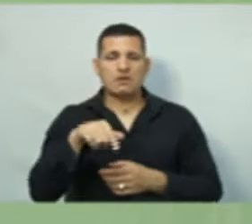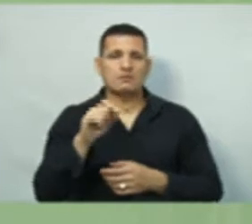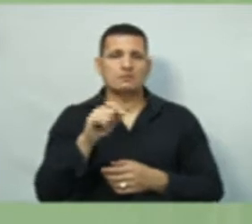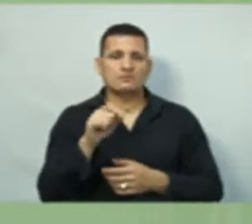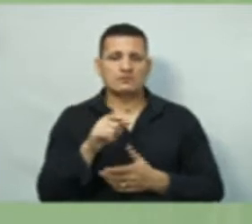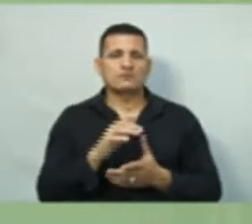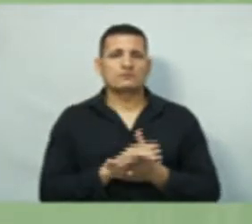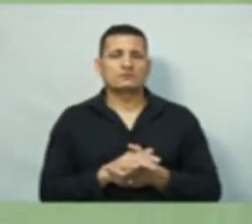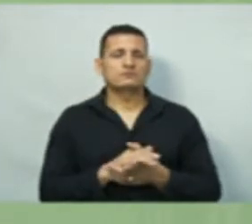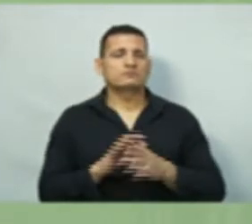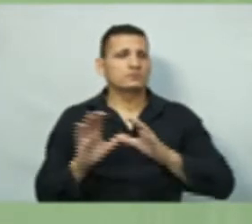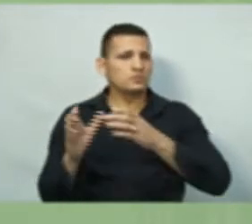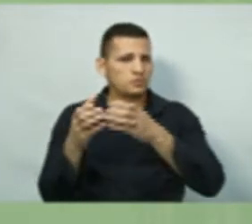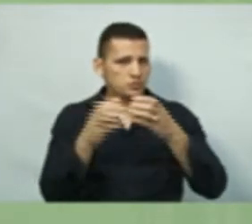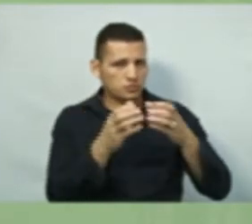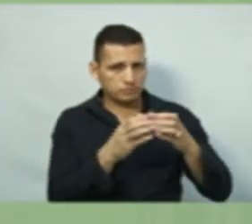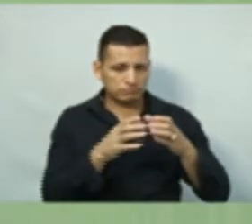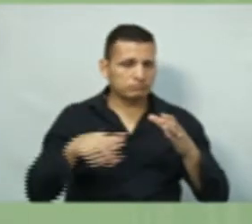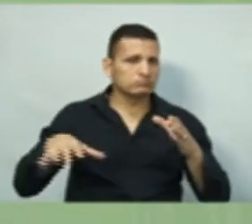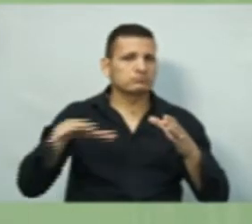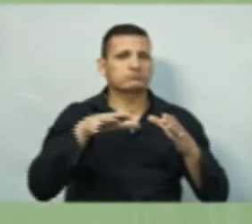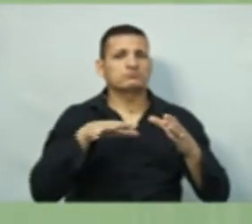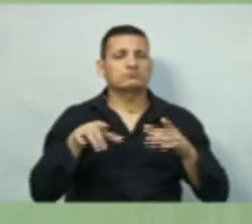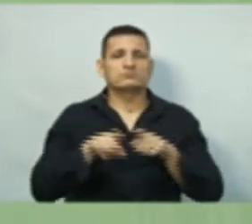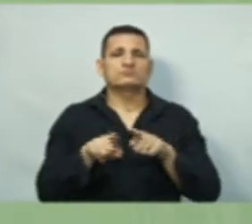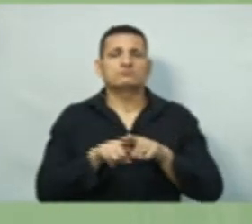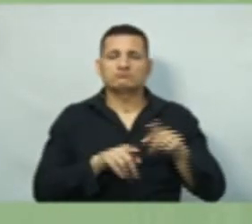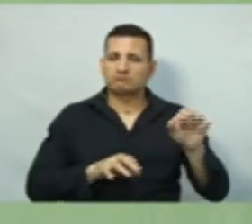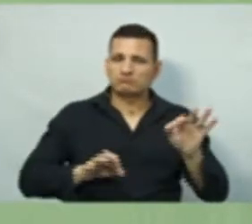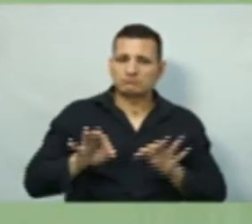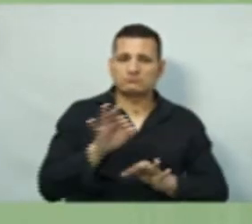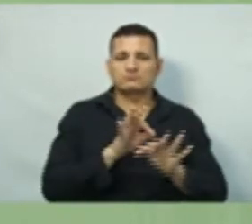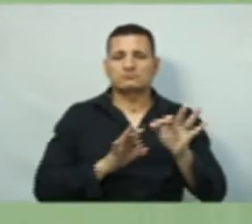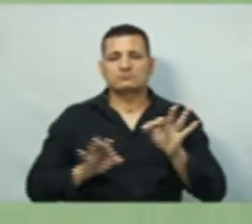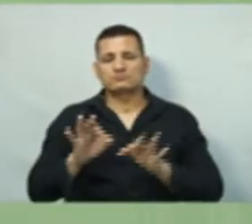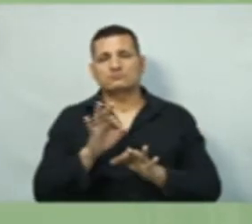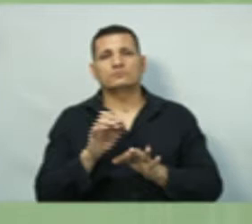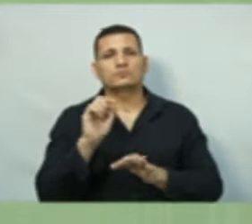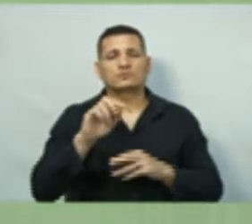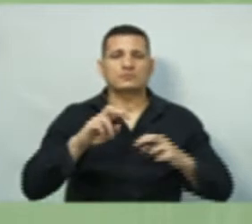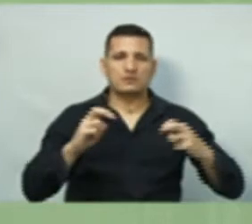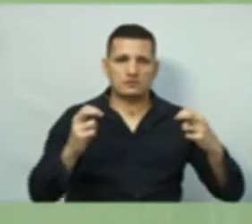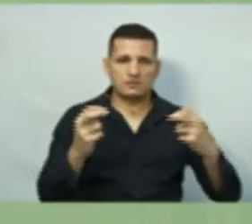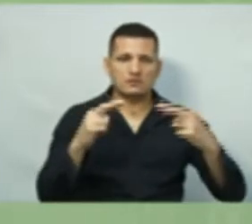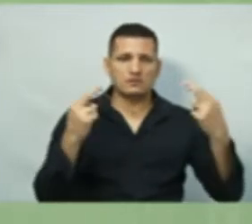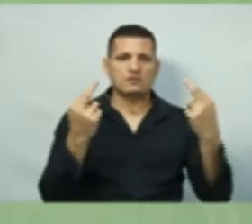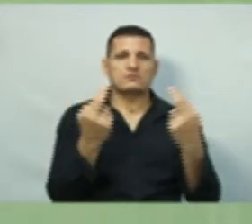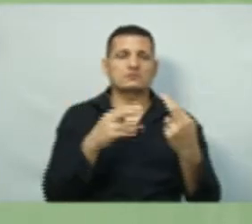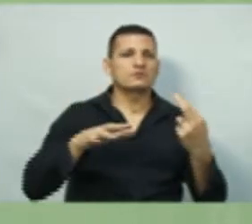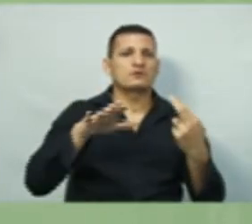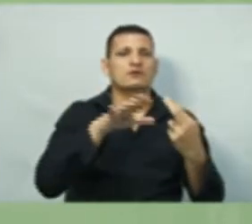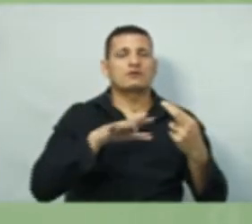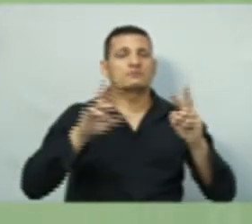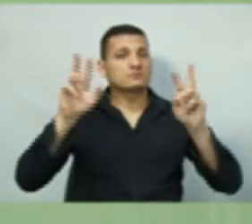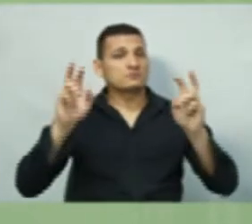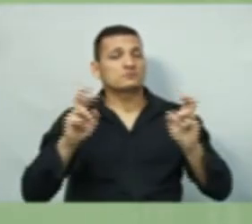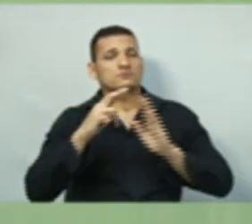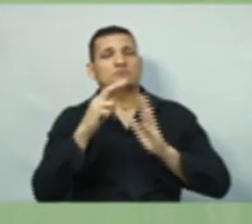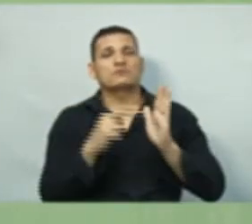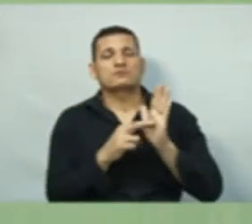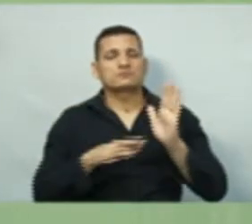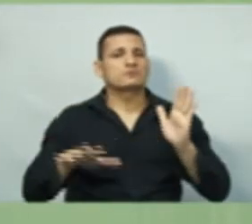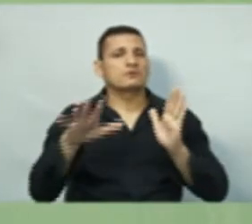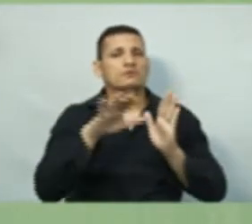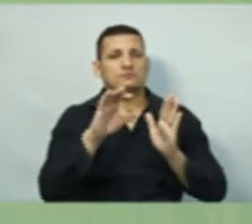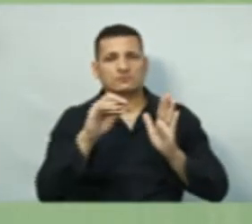de forma coletiva e coordenada, mediante a fixação em Assembleia Geral das regras de funcionamento da cooperativa